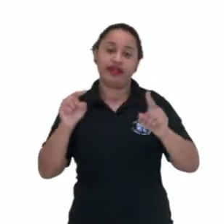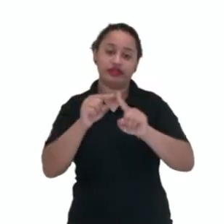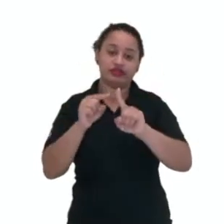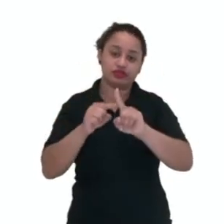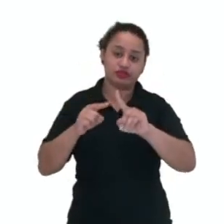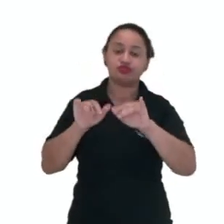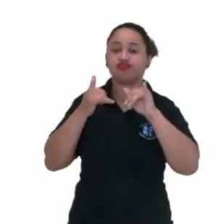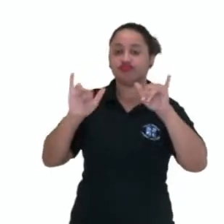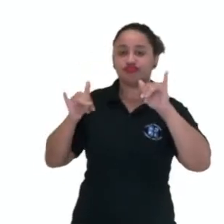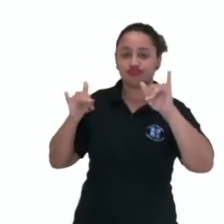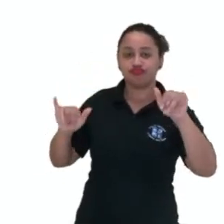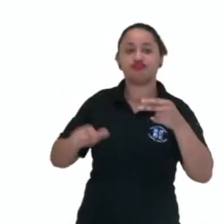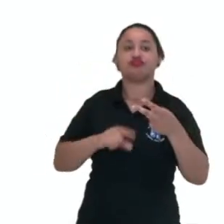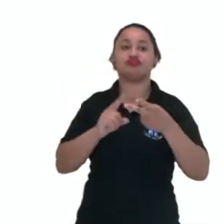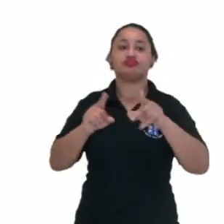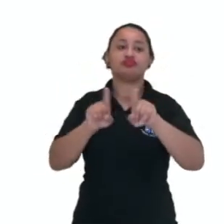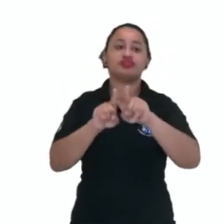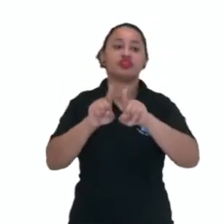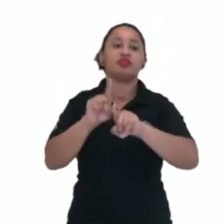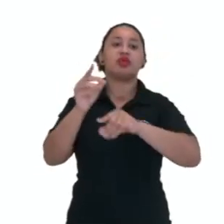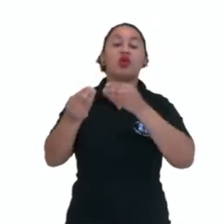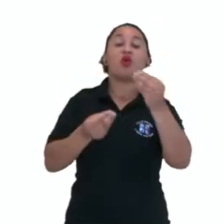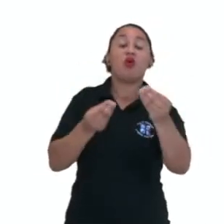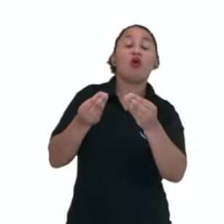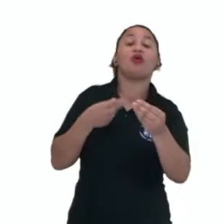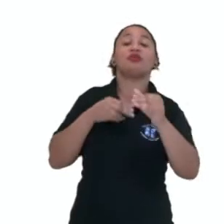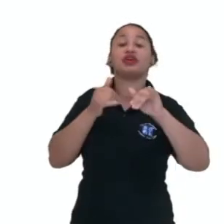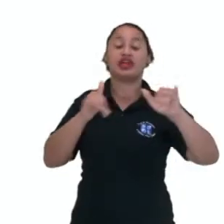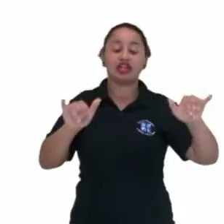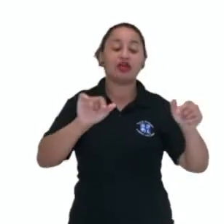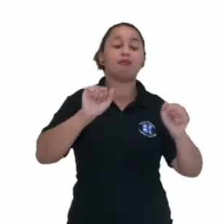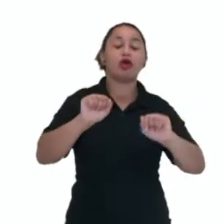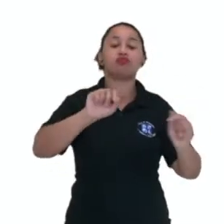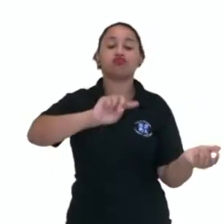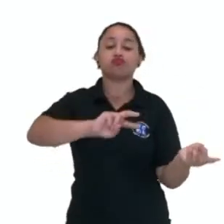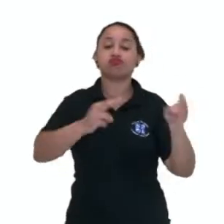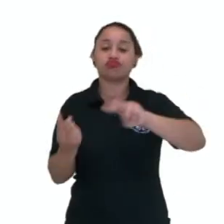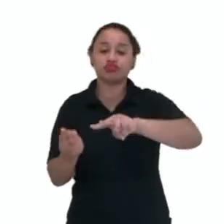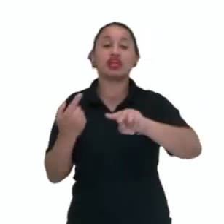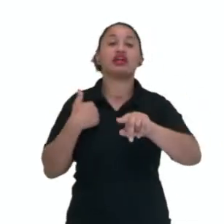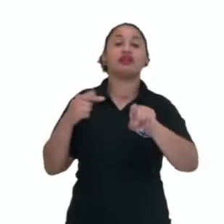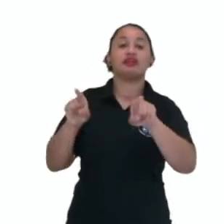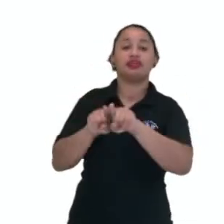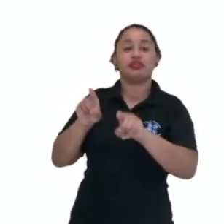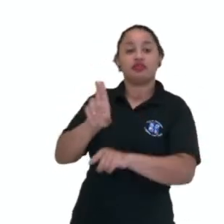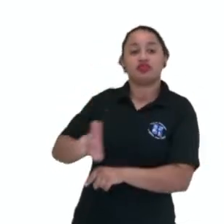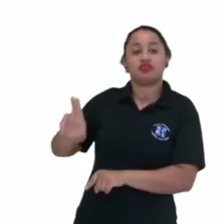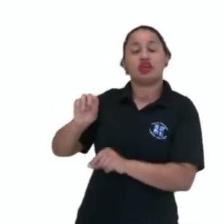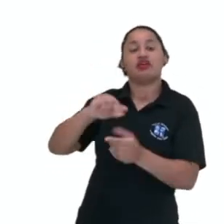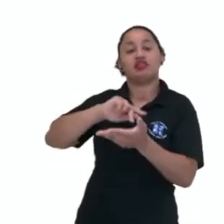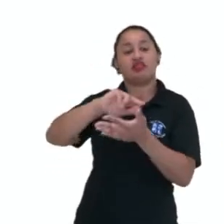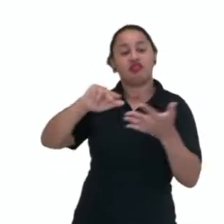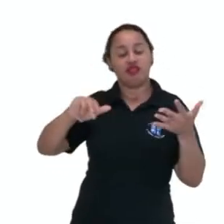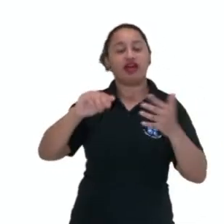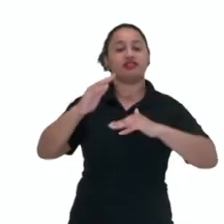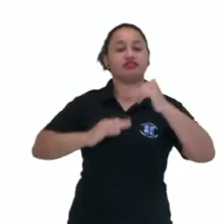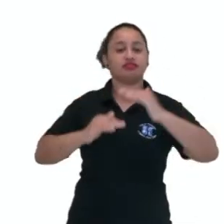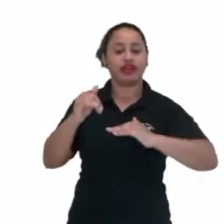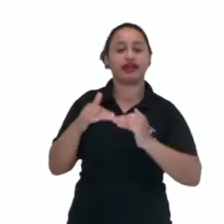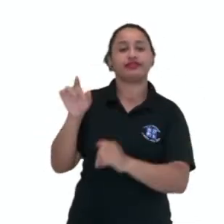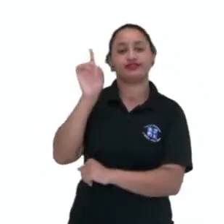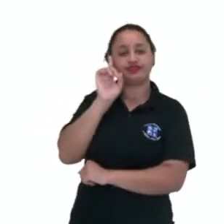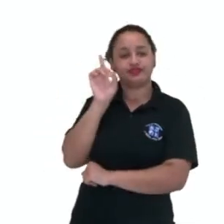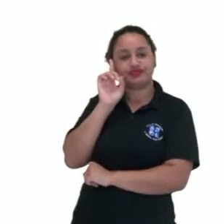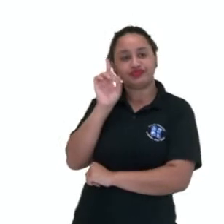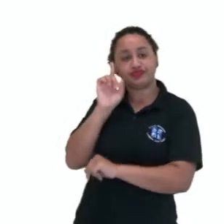energia e também rever como a energia pode ser transformada e utilizada em diversas atividades do